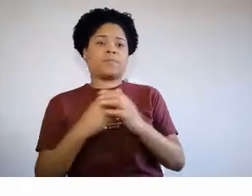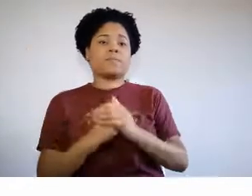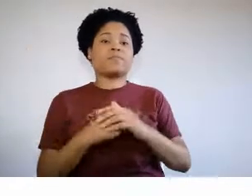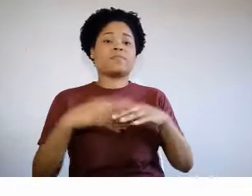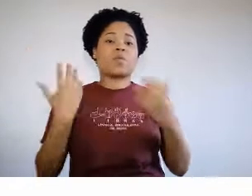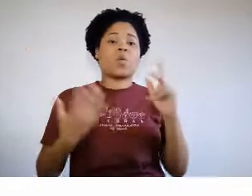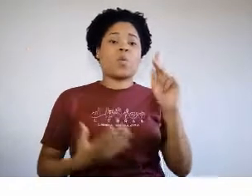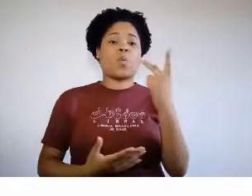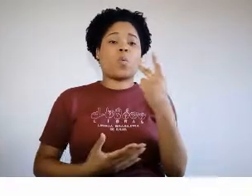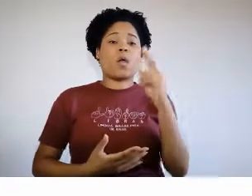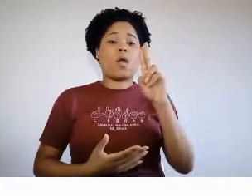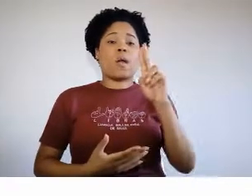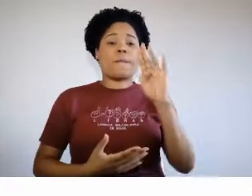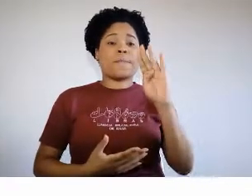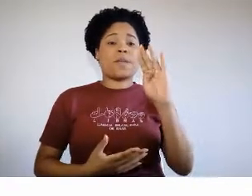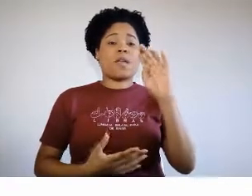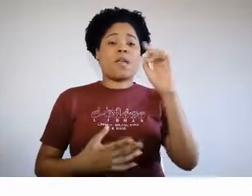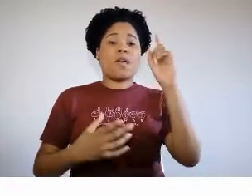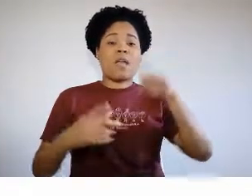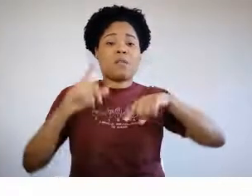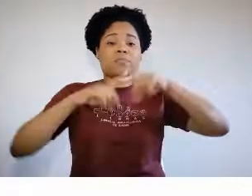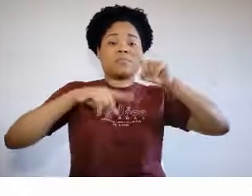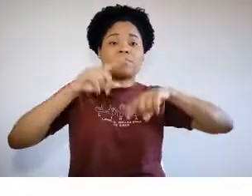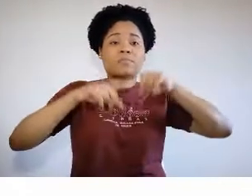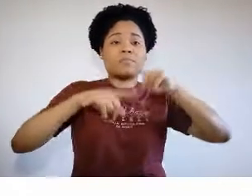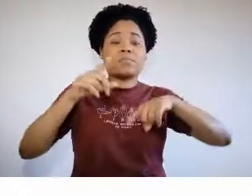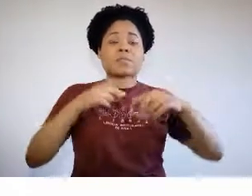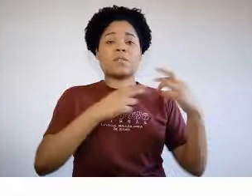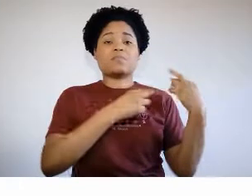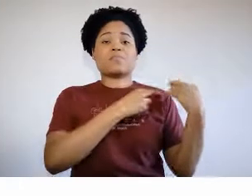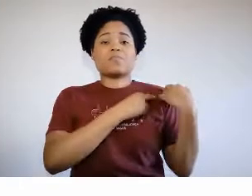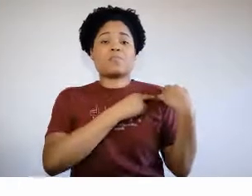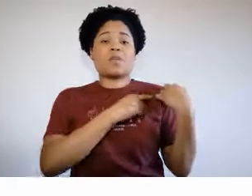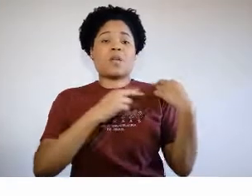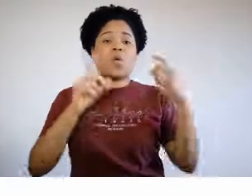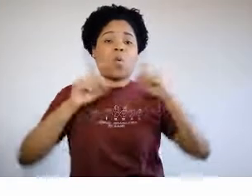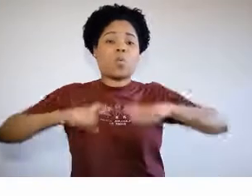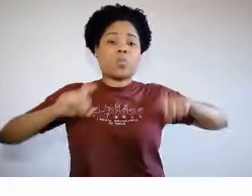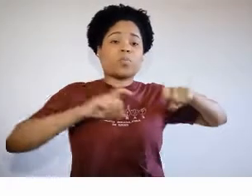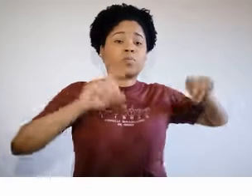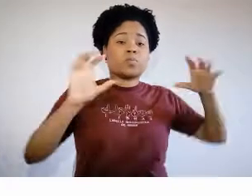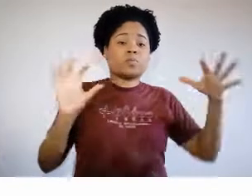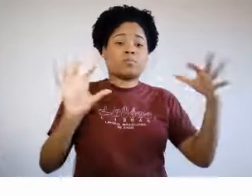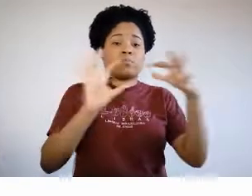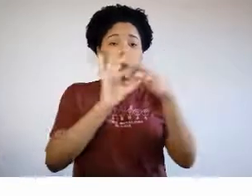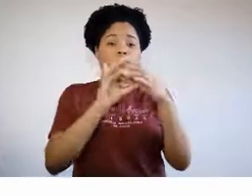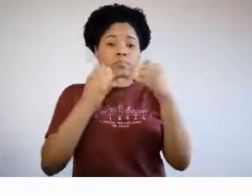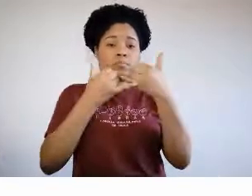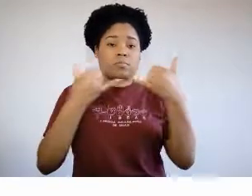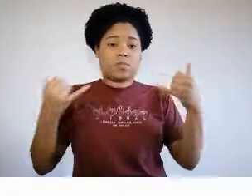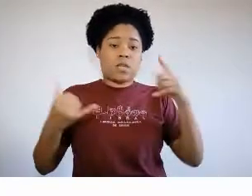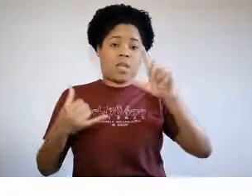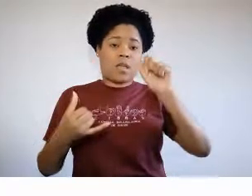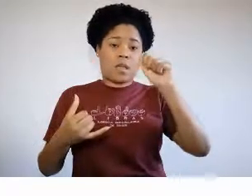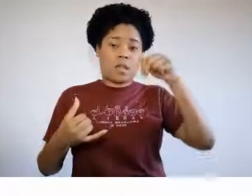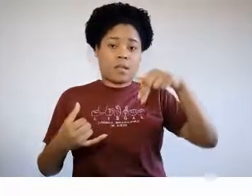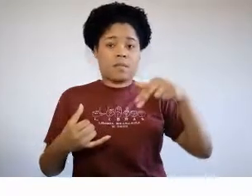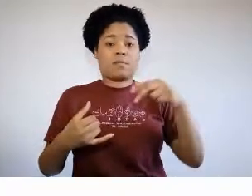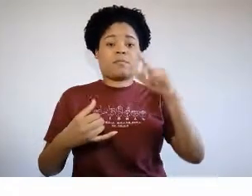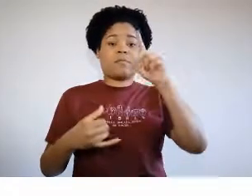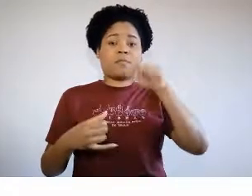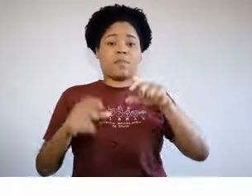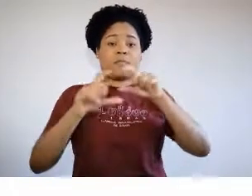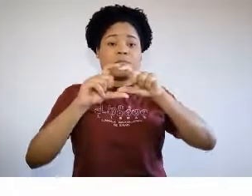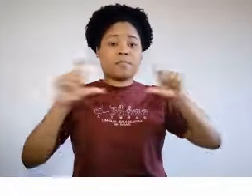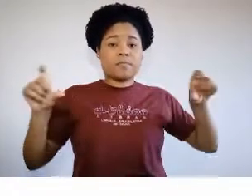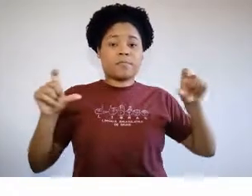4. Então, o hub é um dispositivo que tem a função de interligar os computadores de uma rede local,